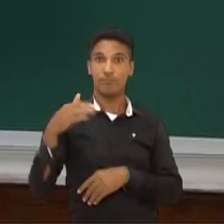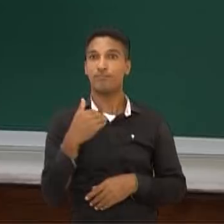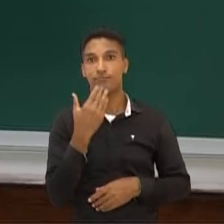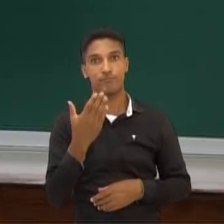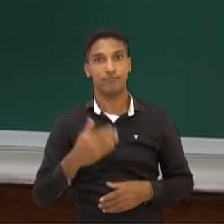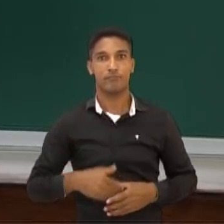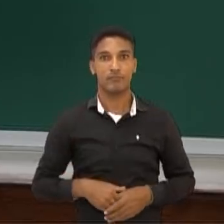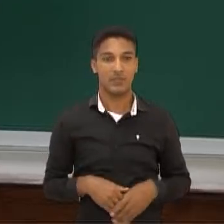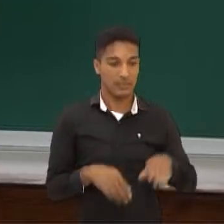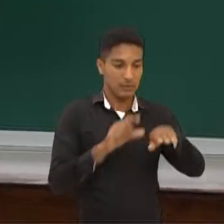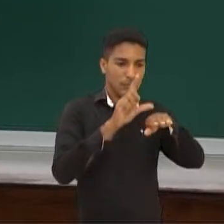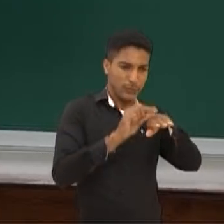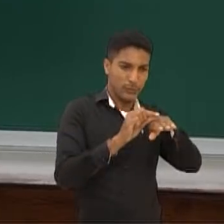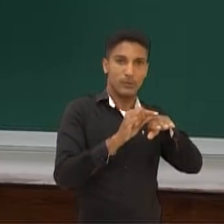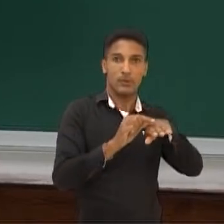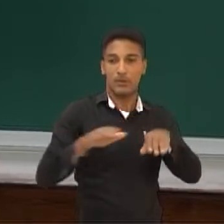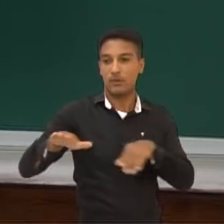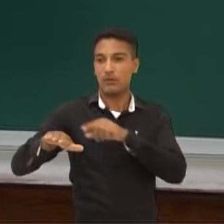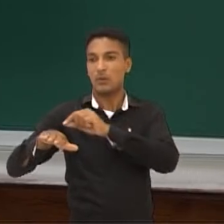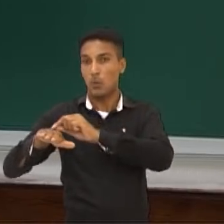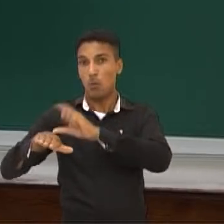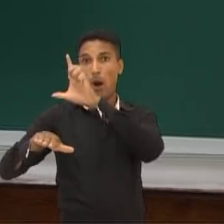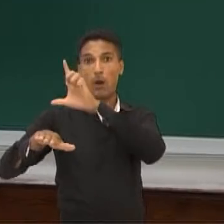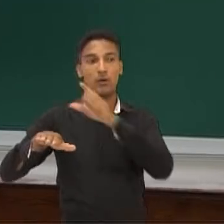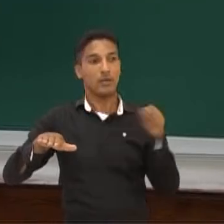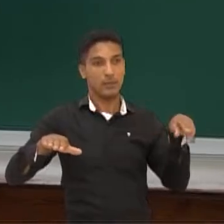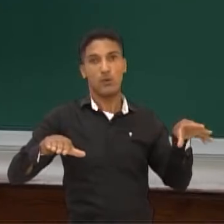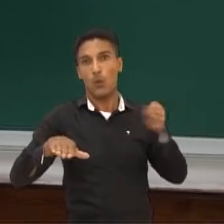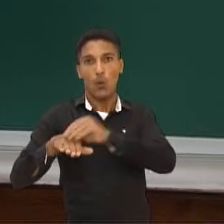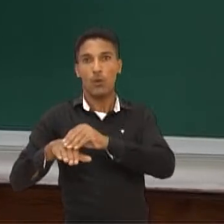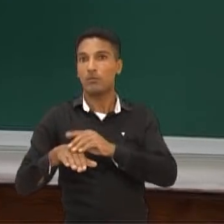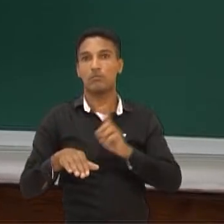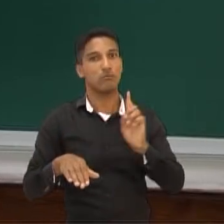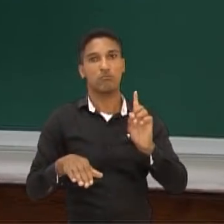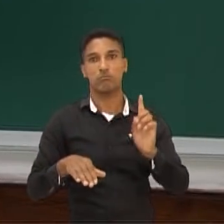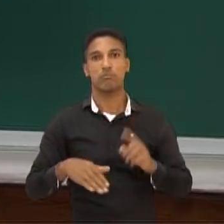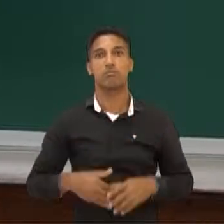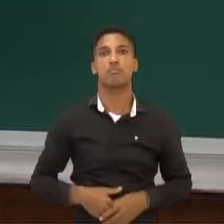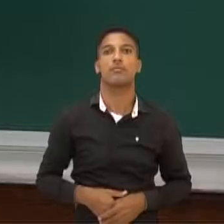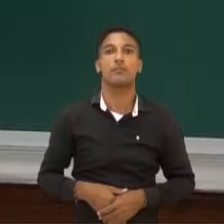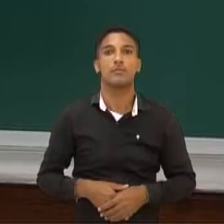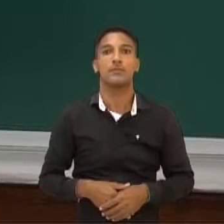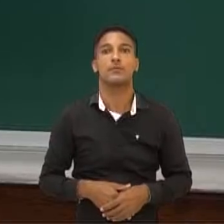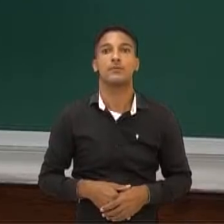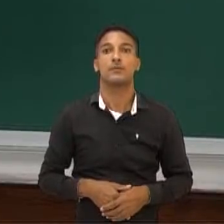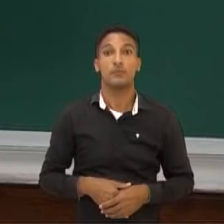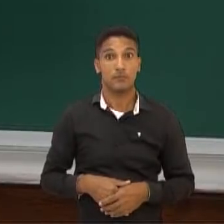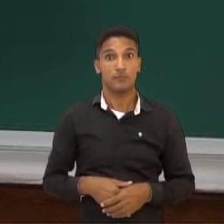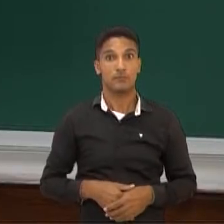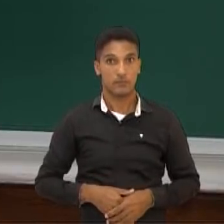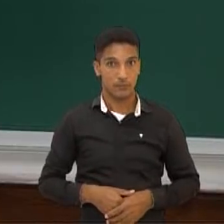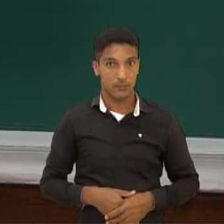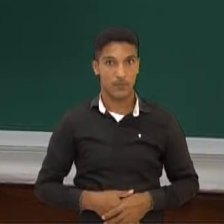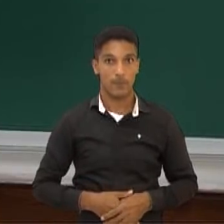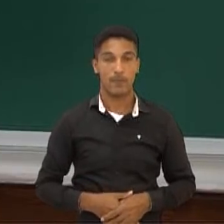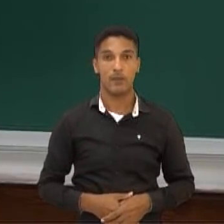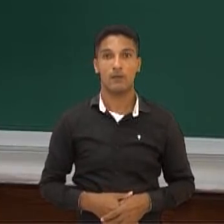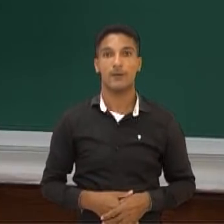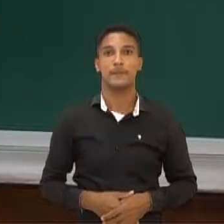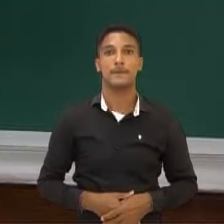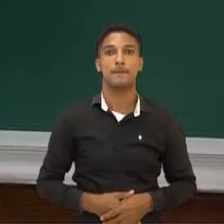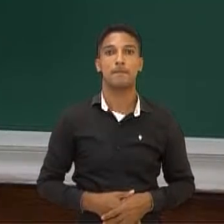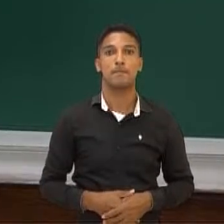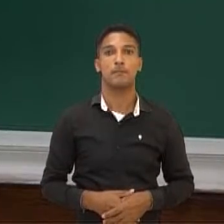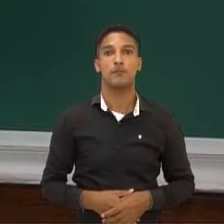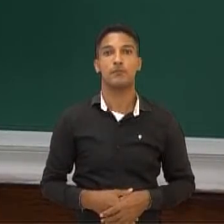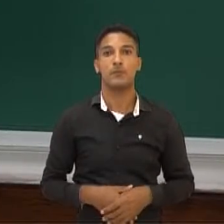corpo de menor para outro de maior temperatura. Isso não é espontâneo. No caso da geladeira, isso ocorre, mas não é